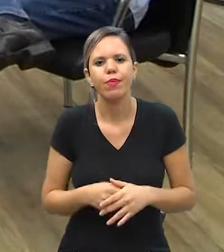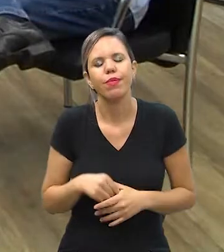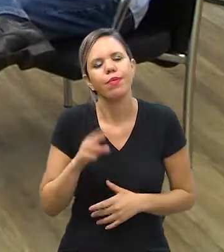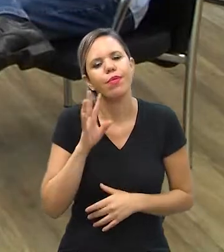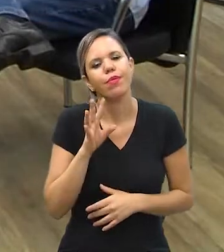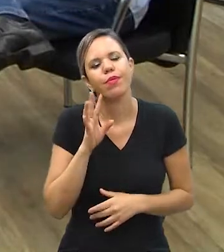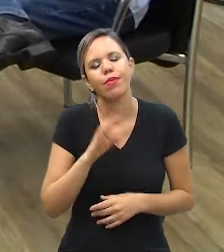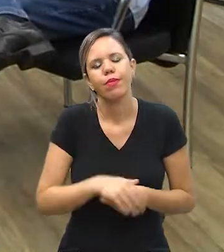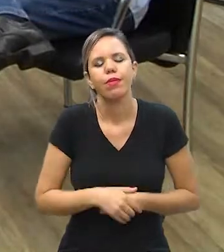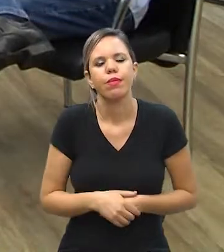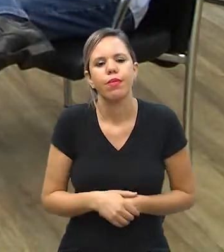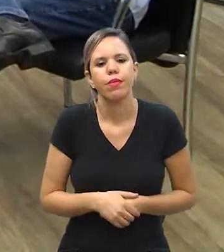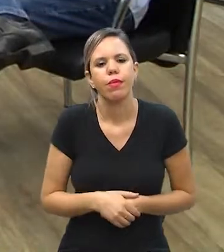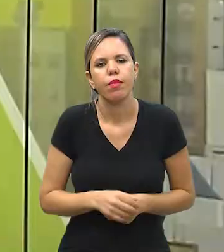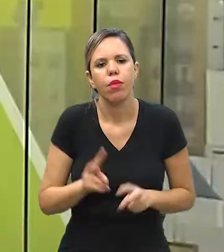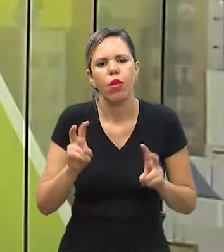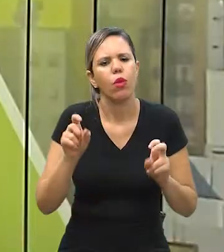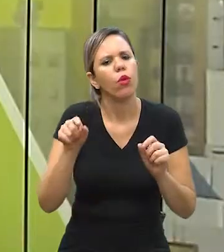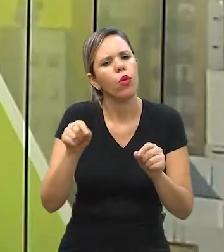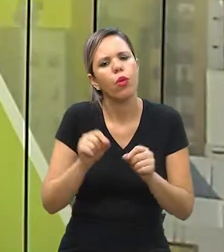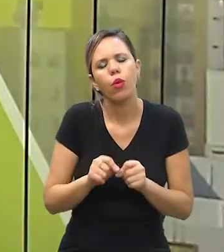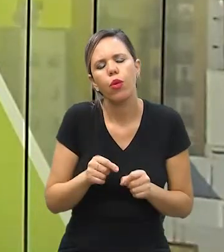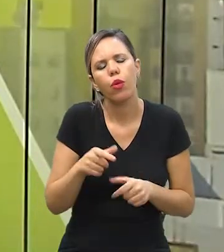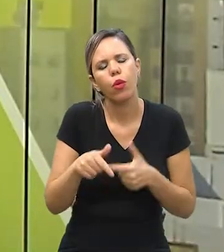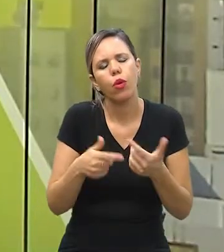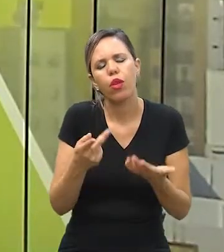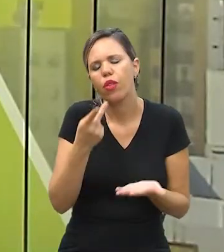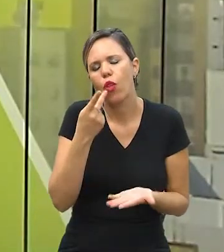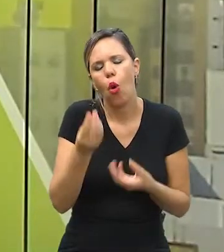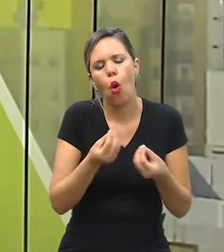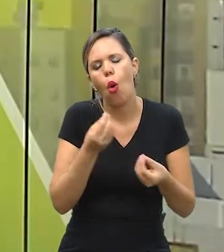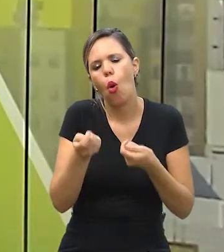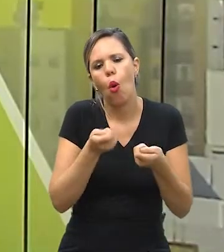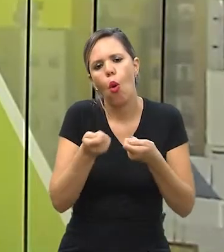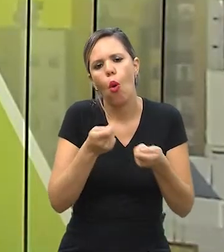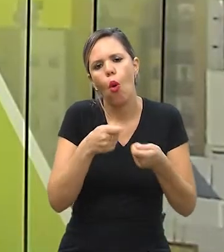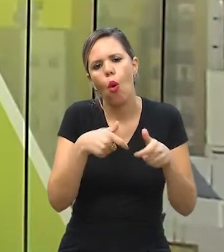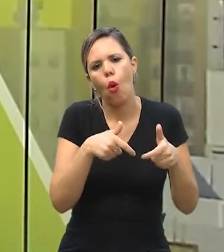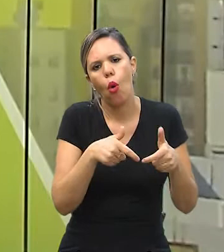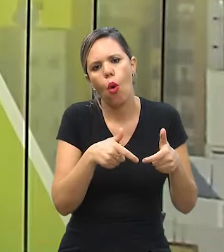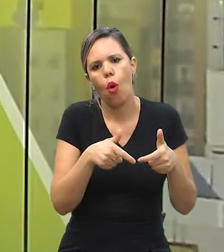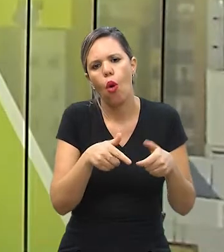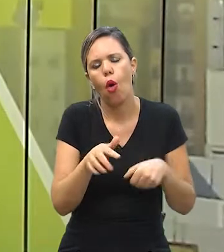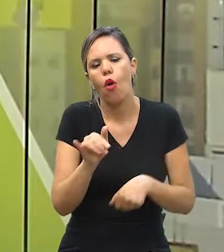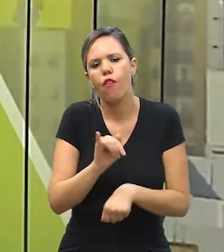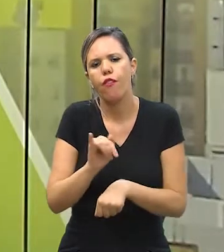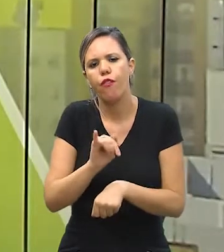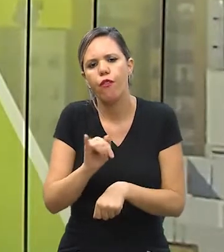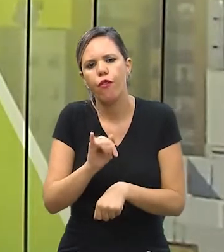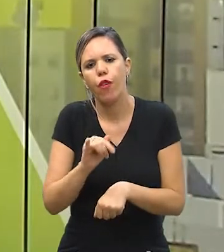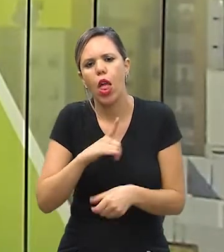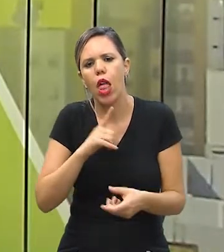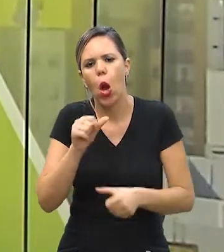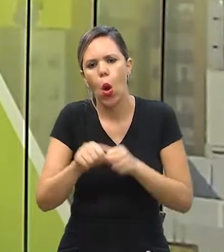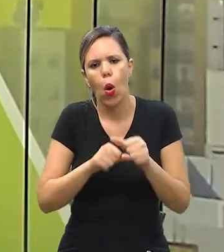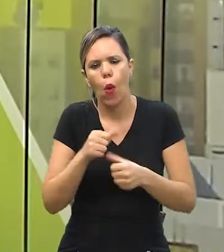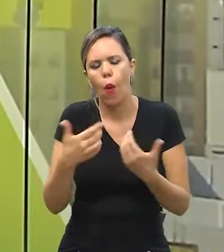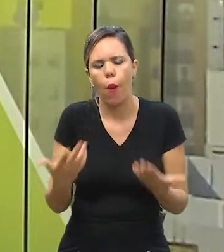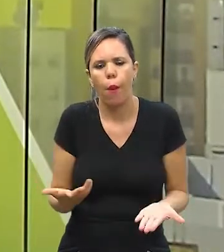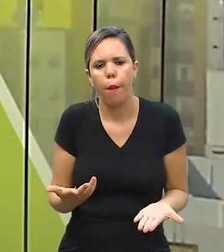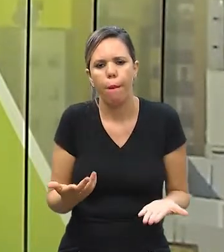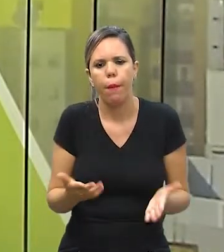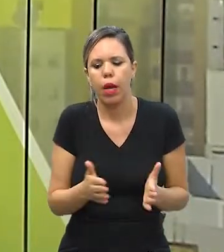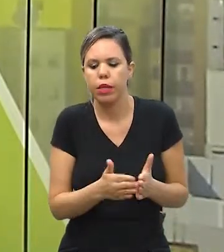bacana. Sobre esse assunto então, como é que você lida com o trabalho informal? É algo que tem como mudar a